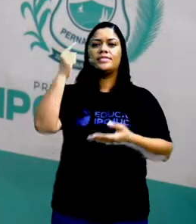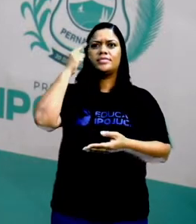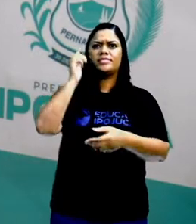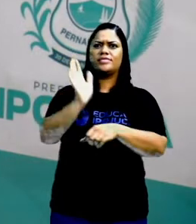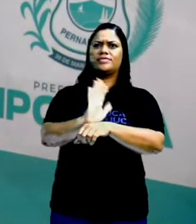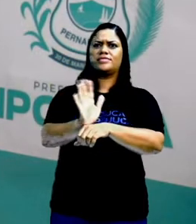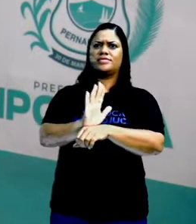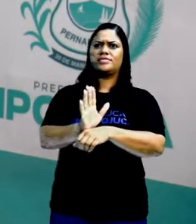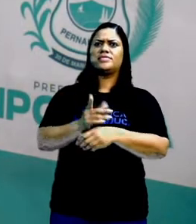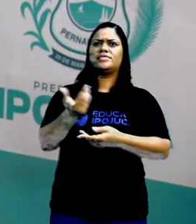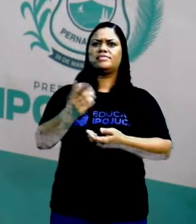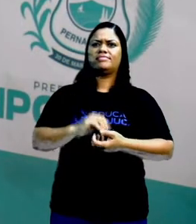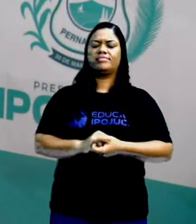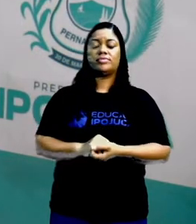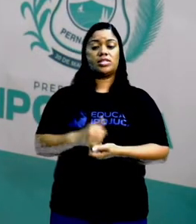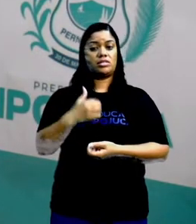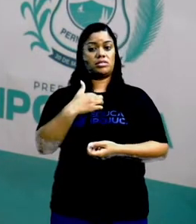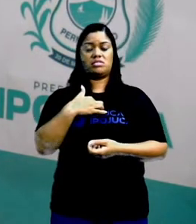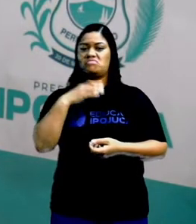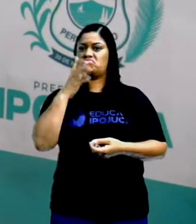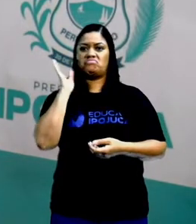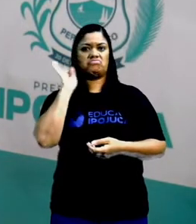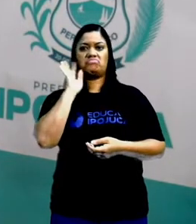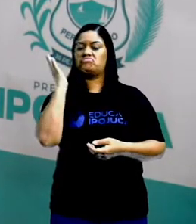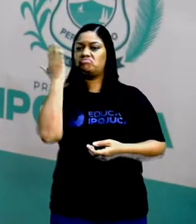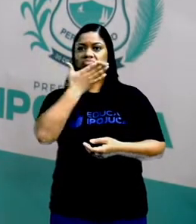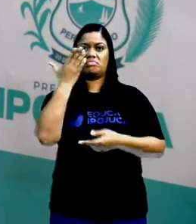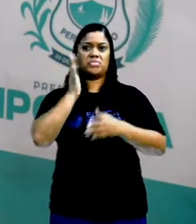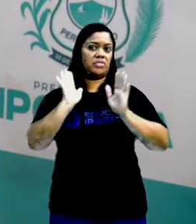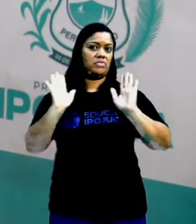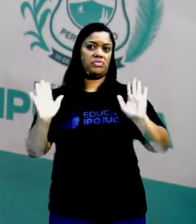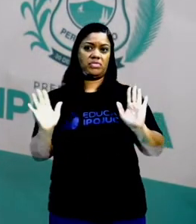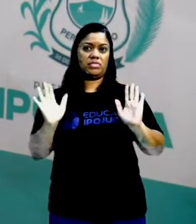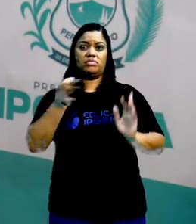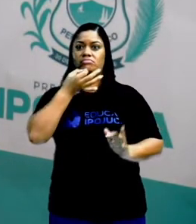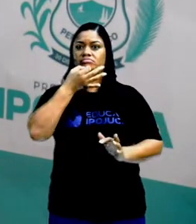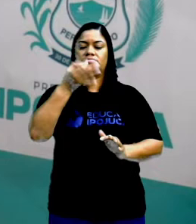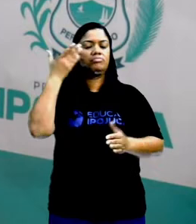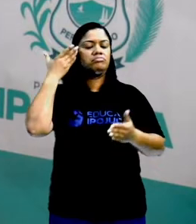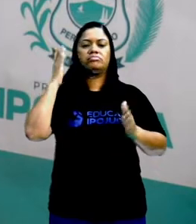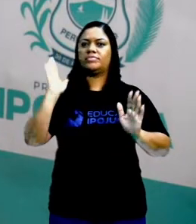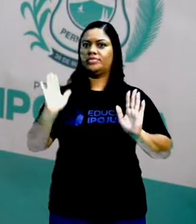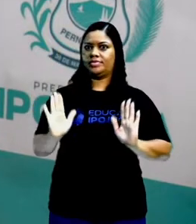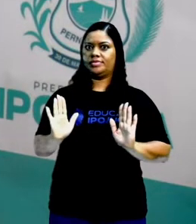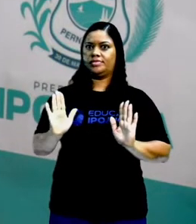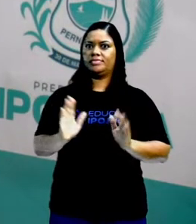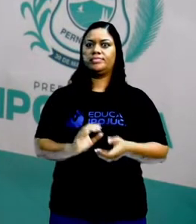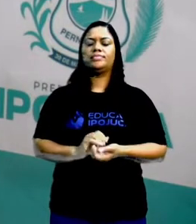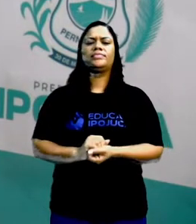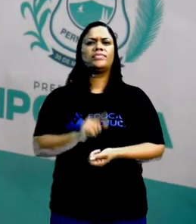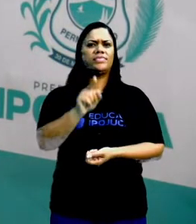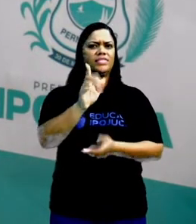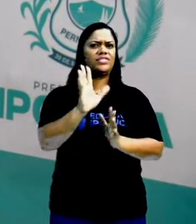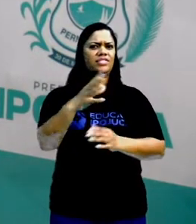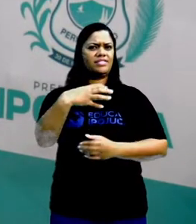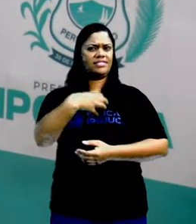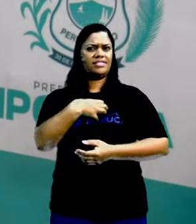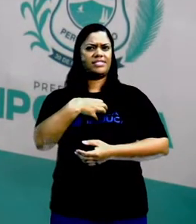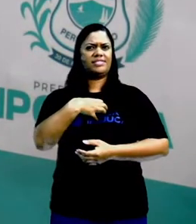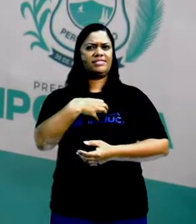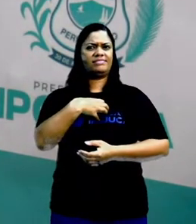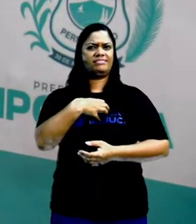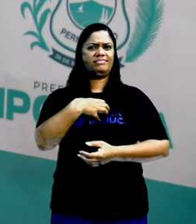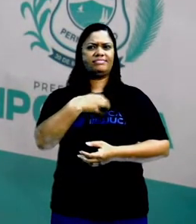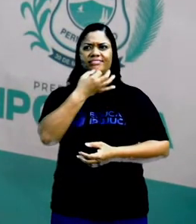que você achou? Ela dizia: olha, não assisti, não vi, não sou capaz de opinar. Então, em algum momento você já se sentiu